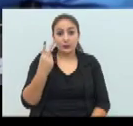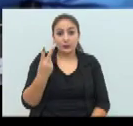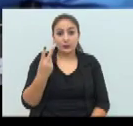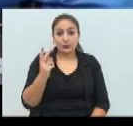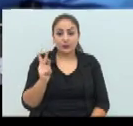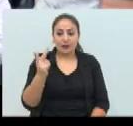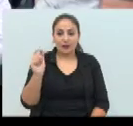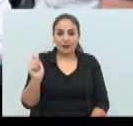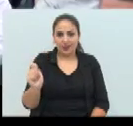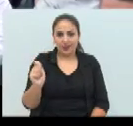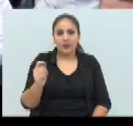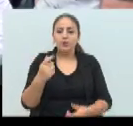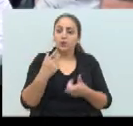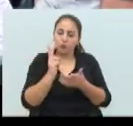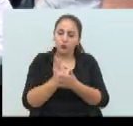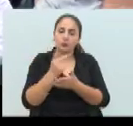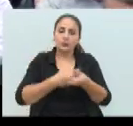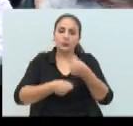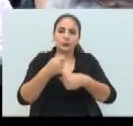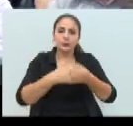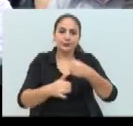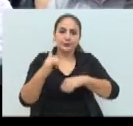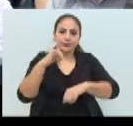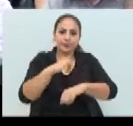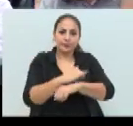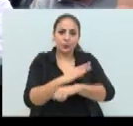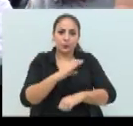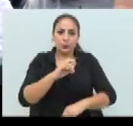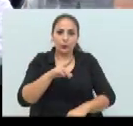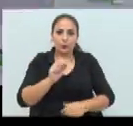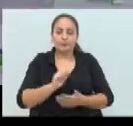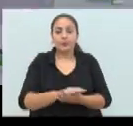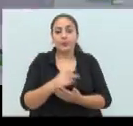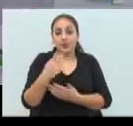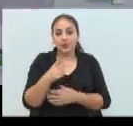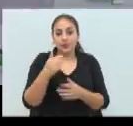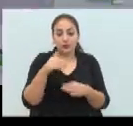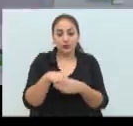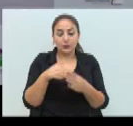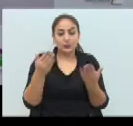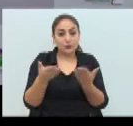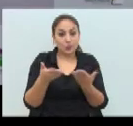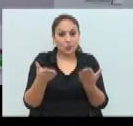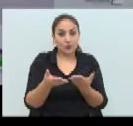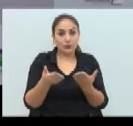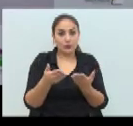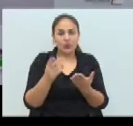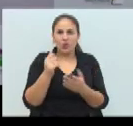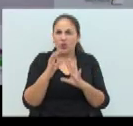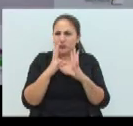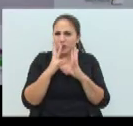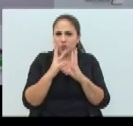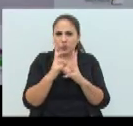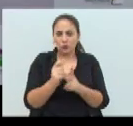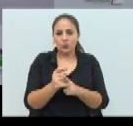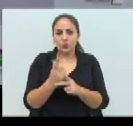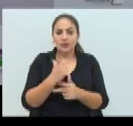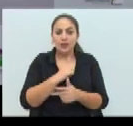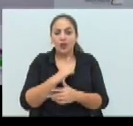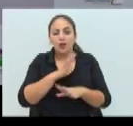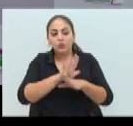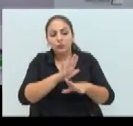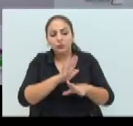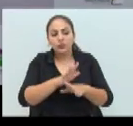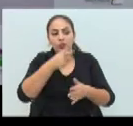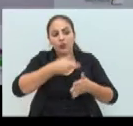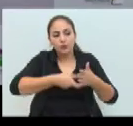52 hectares continua sendo administrada pelo Aeroclube. Essa votação hoje, que foi a maioria, ela